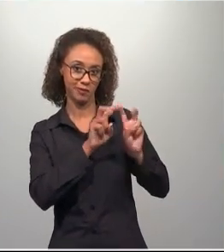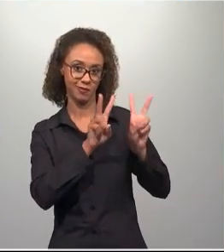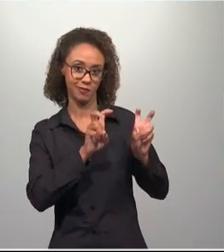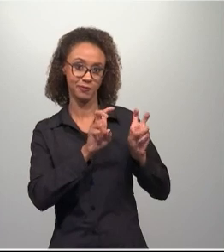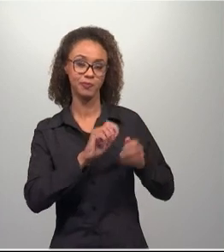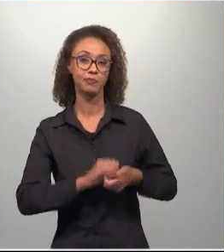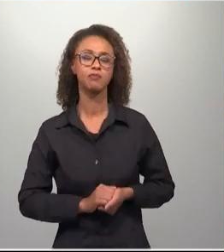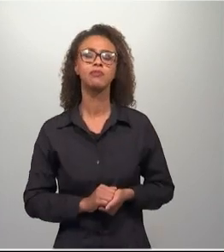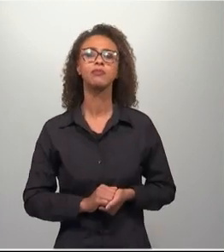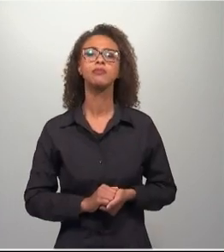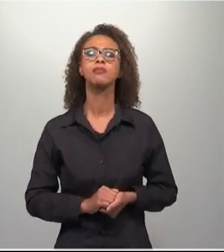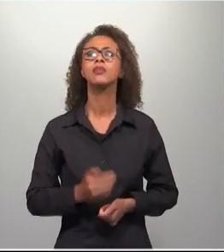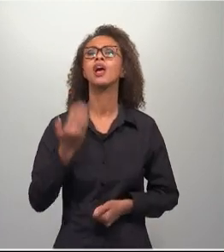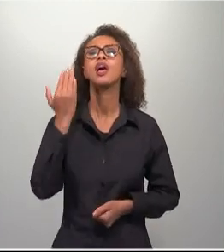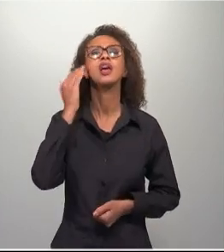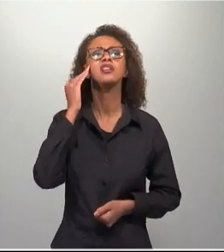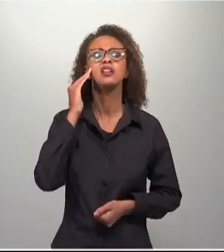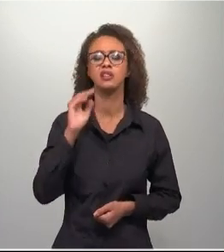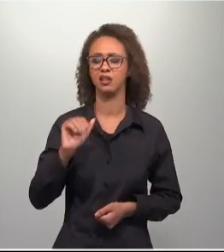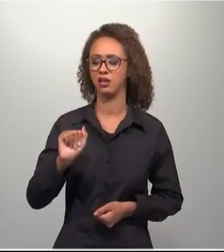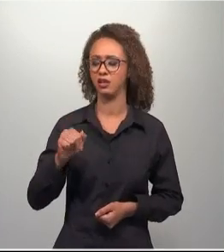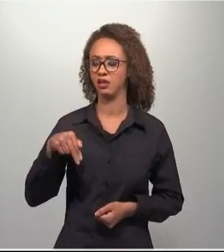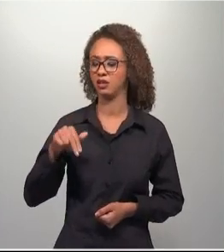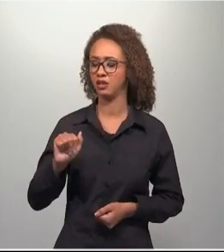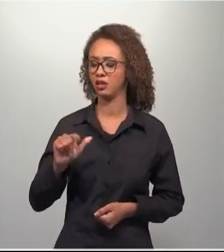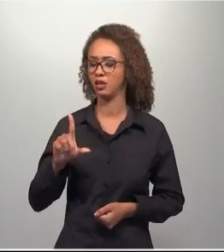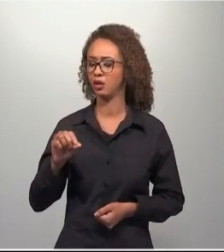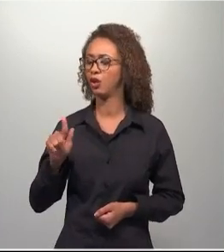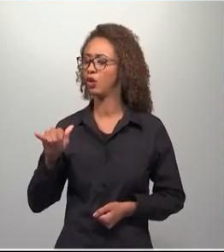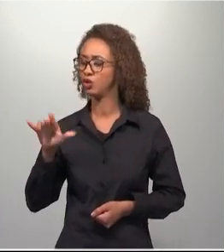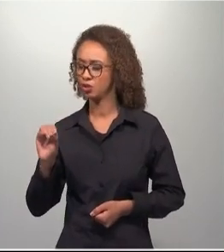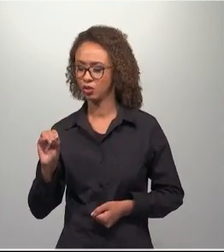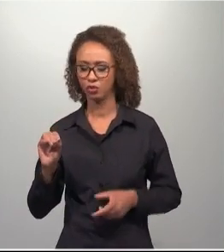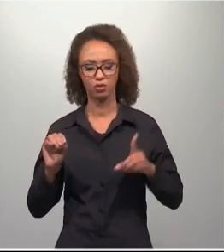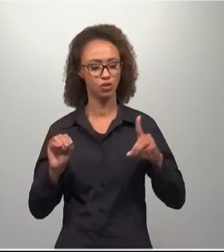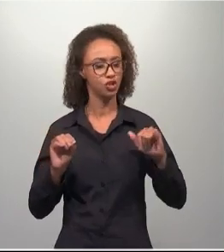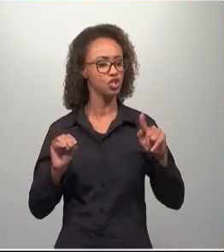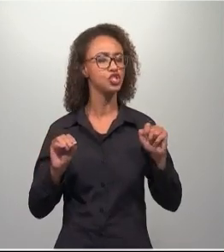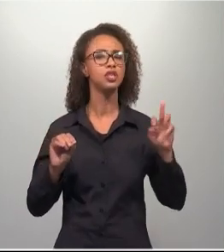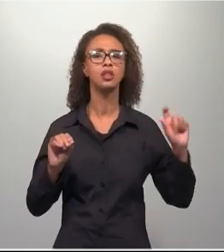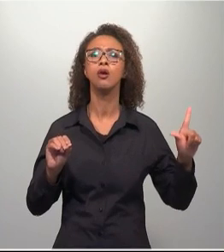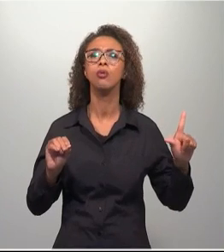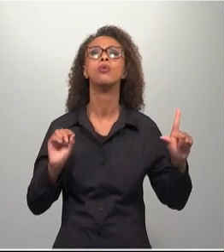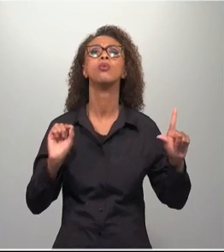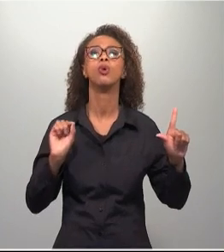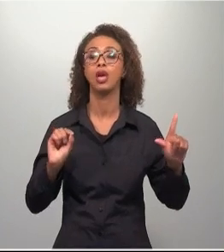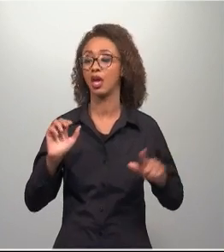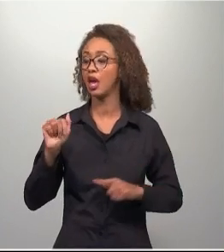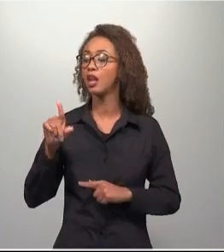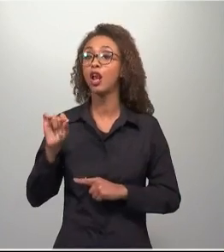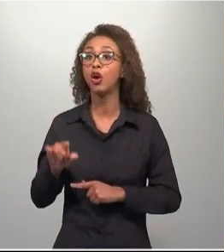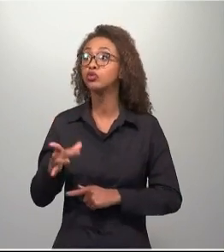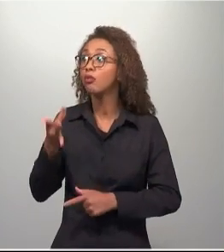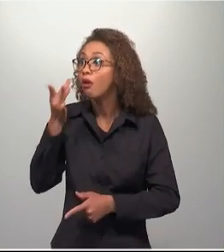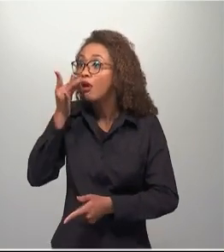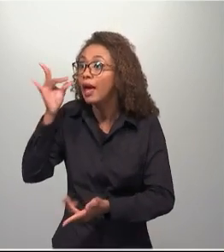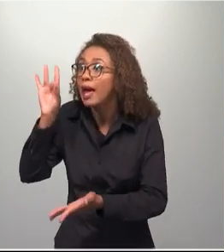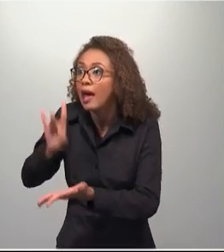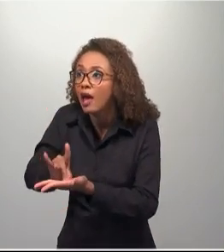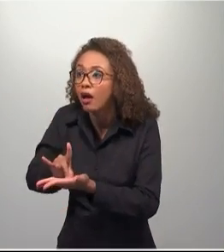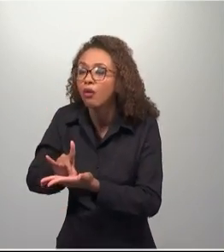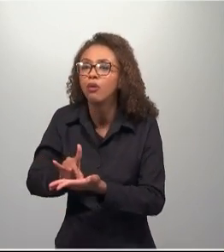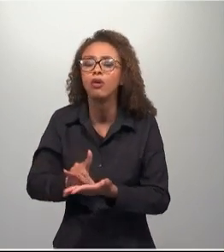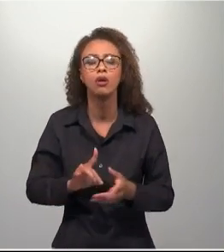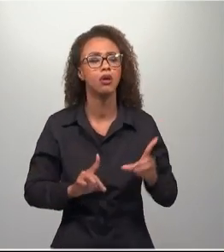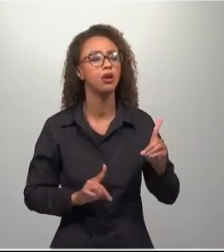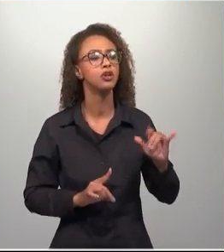a diferença entre o analógico digital analógica é o nosso mundo real e digital mundo dos computadores então